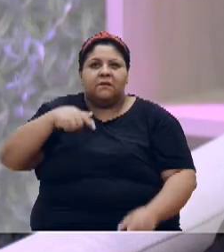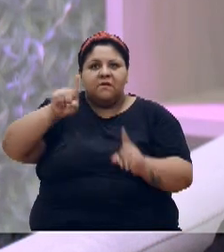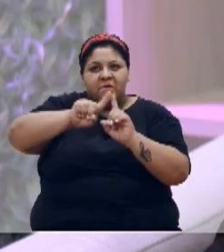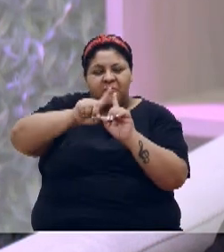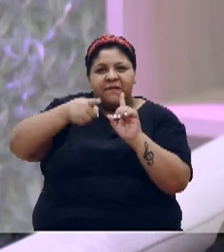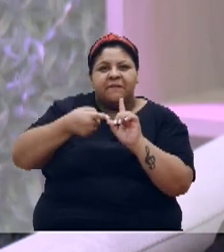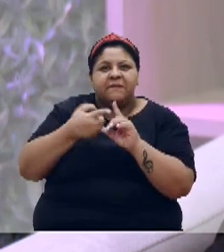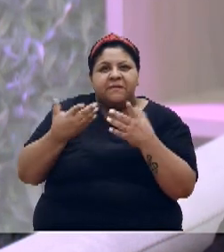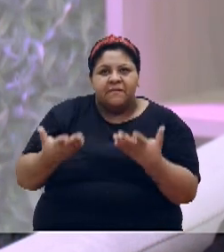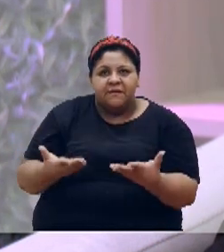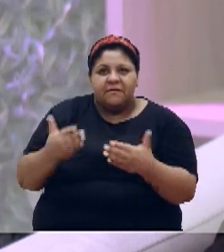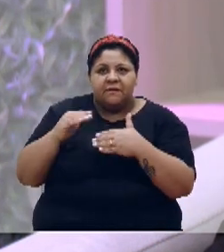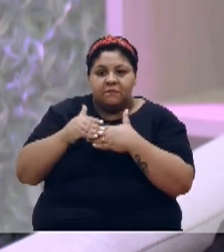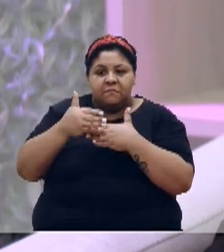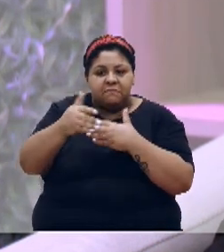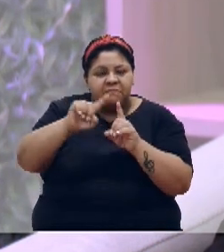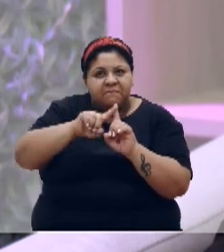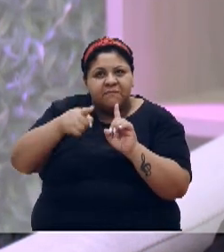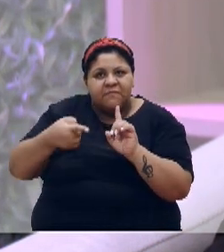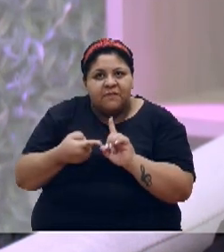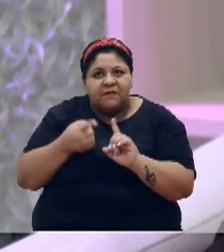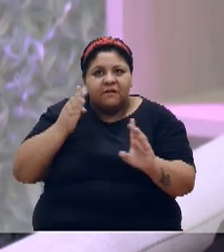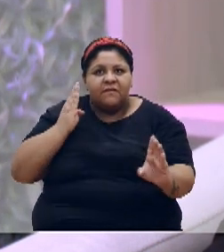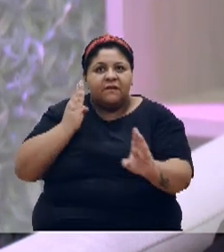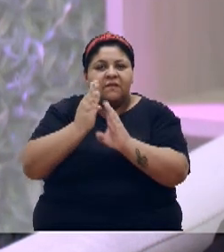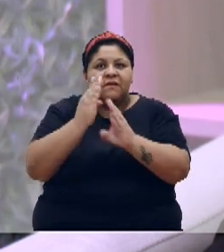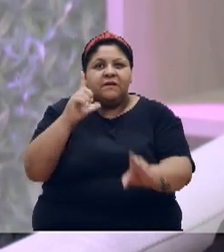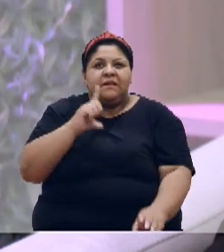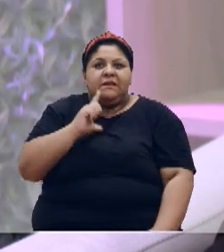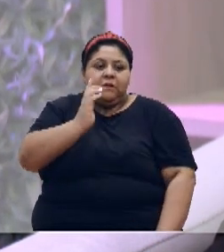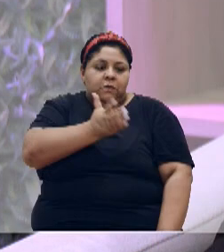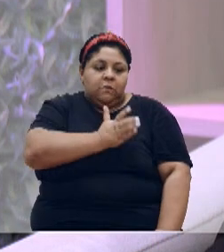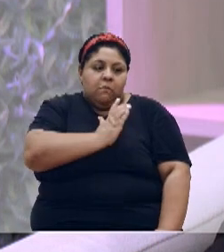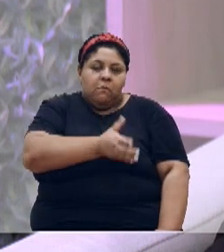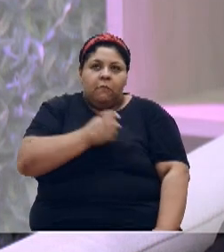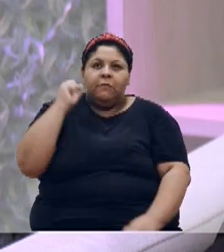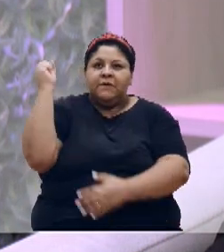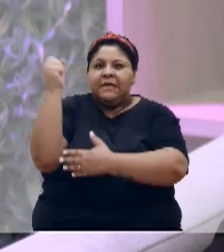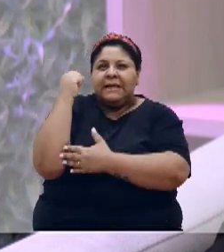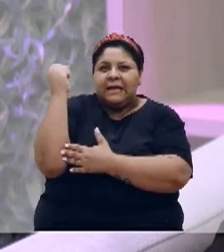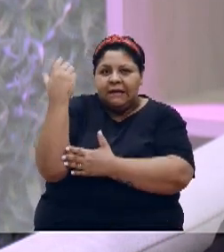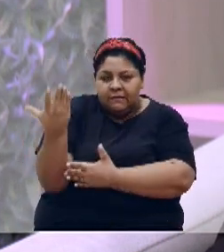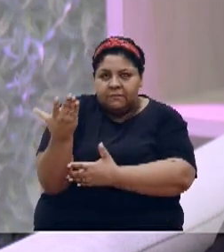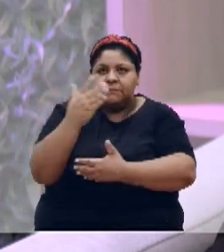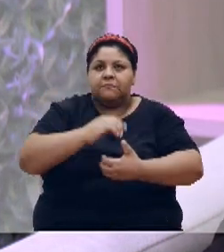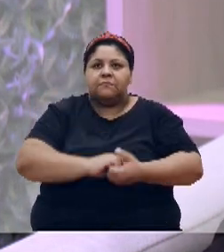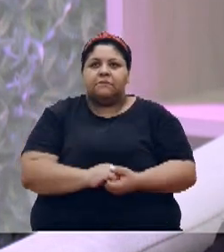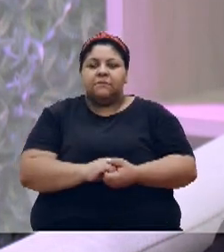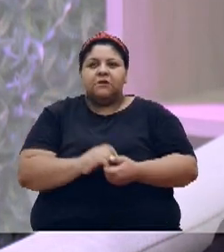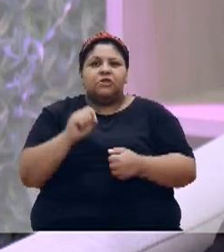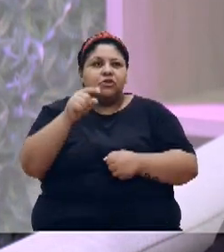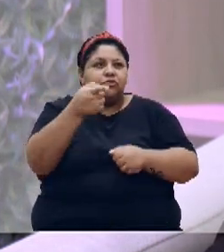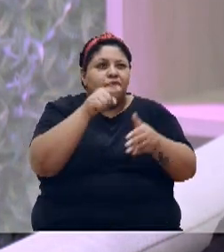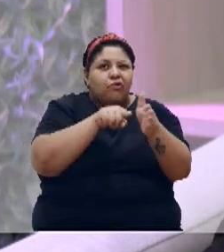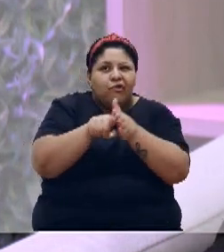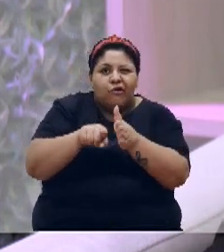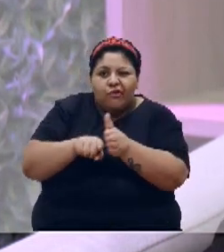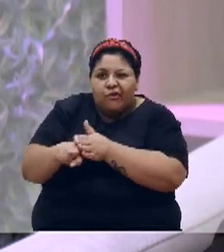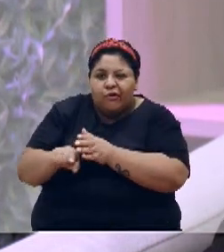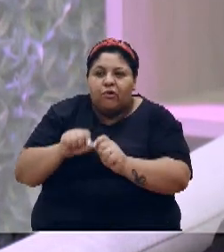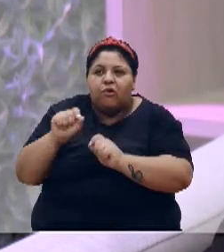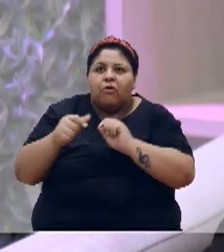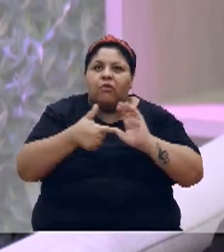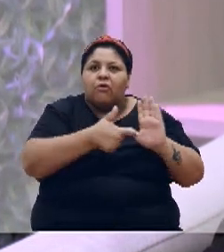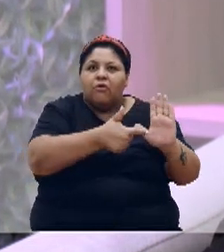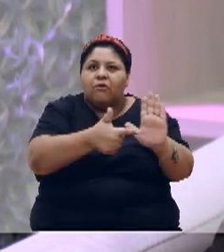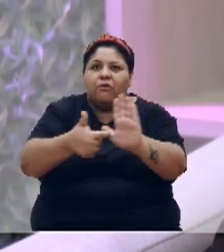Madalena e durante a gestação a gente descobriu que ela tinha uma cardiopatia muito grave. Que se tu pesquisar no Google, a primeira coisa que aparece é